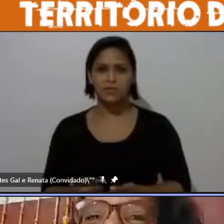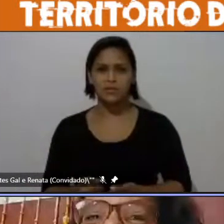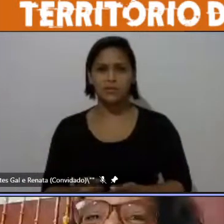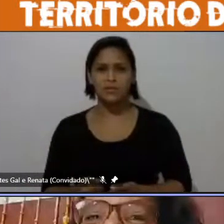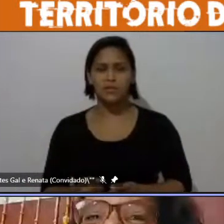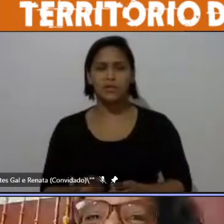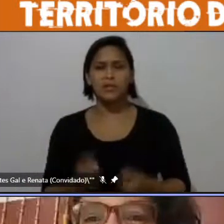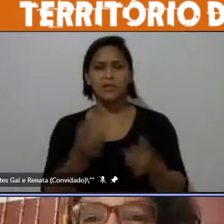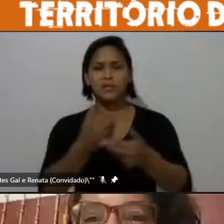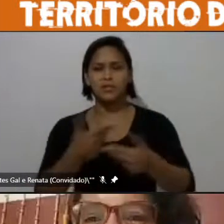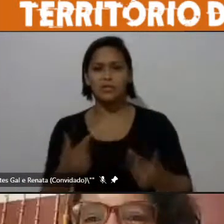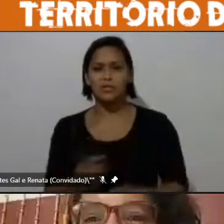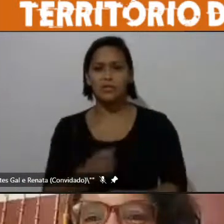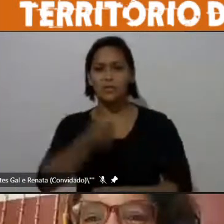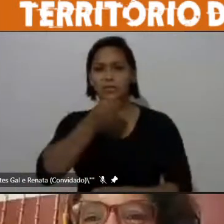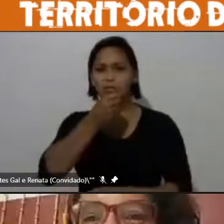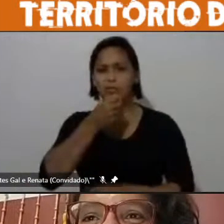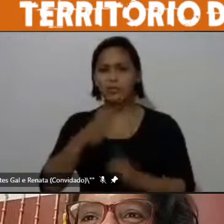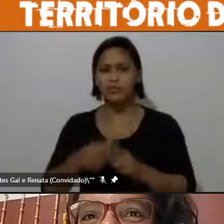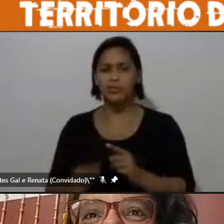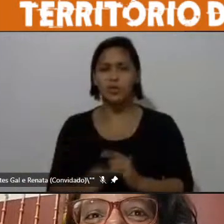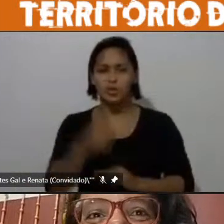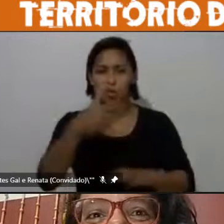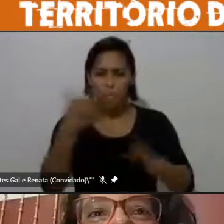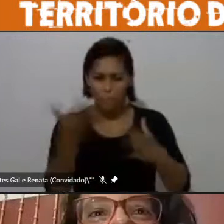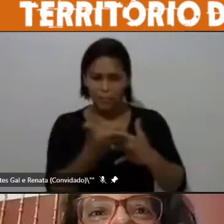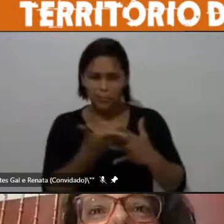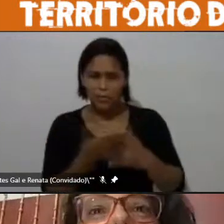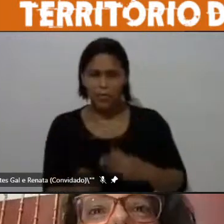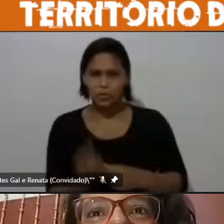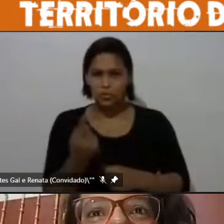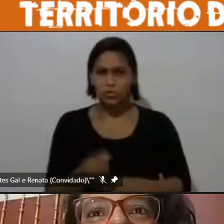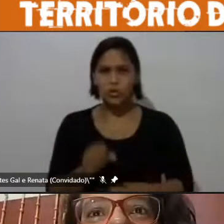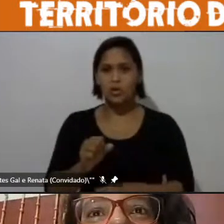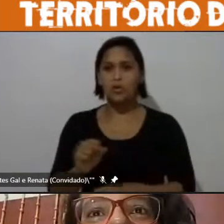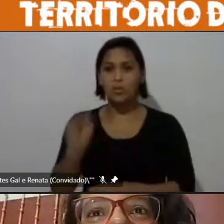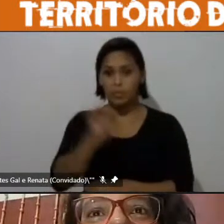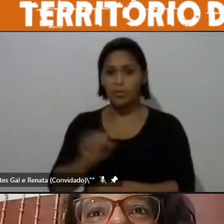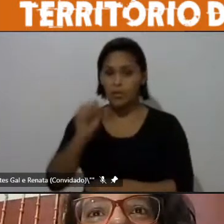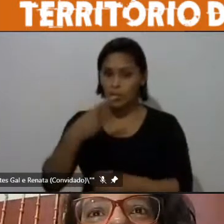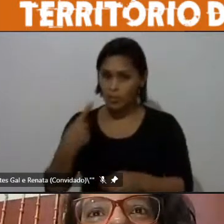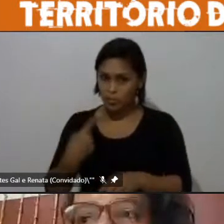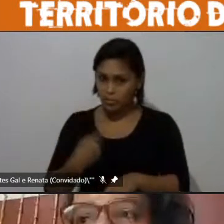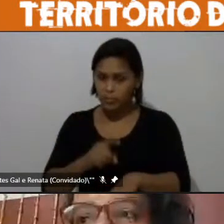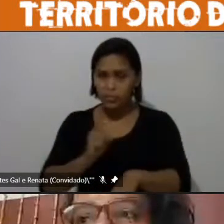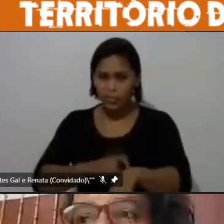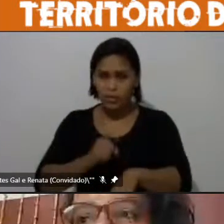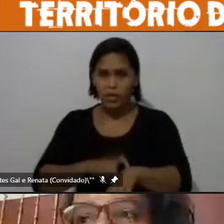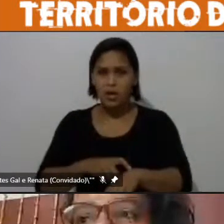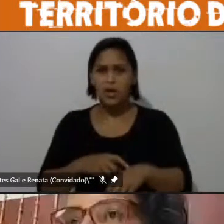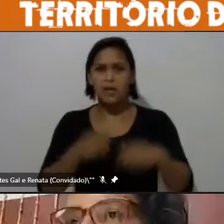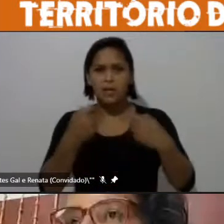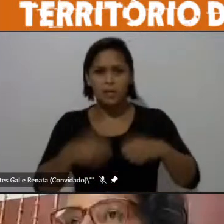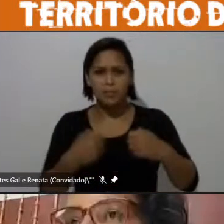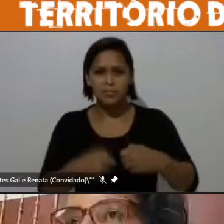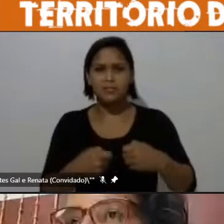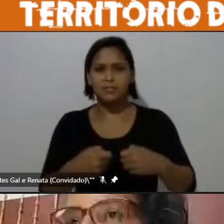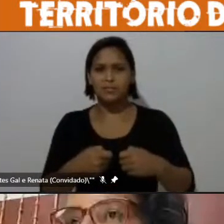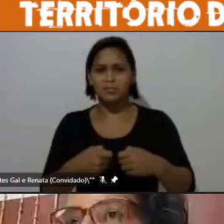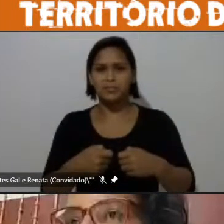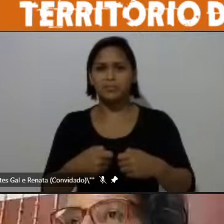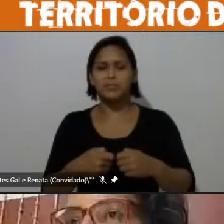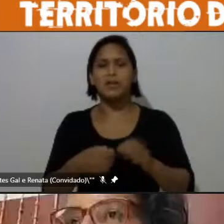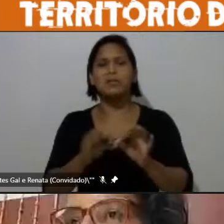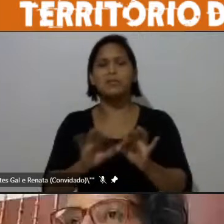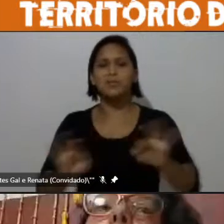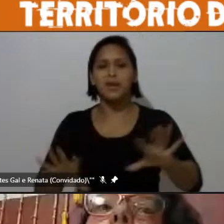Me permitem só interromper um segundinho? Como são 8 horas, a gente precisa dispensar